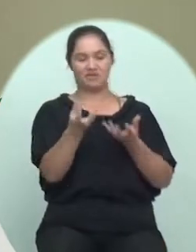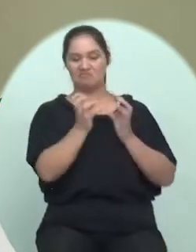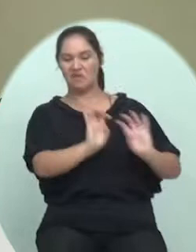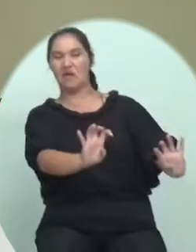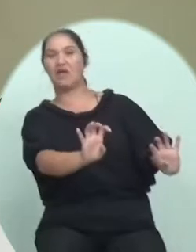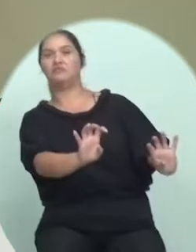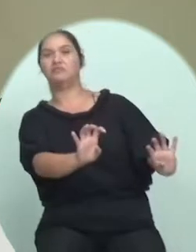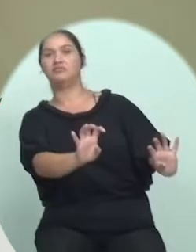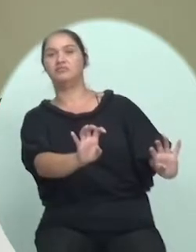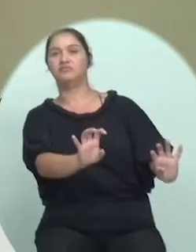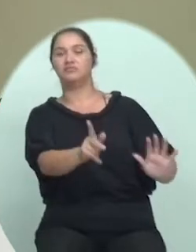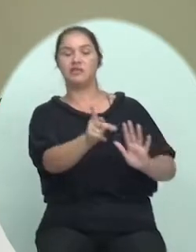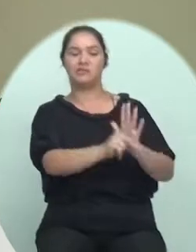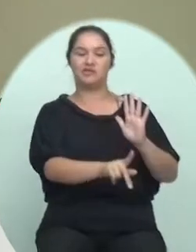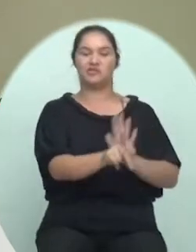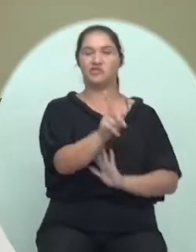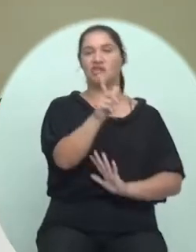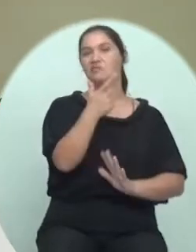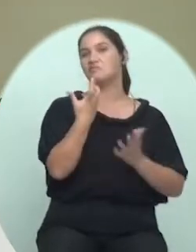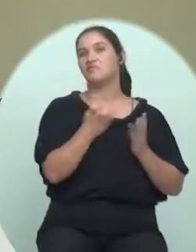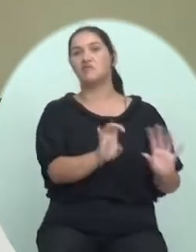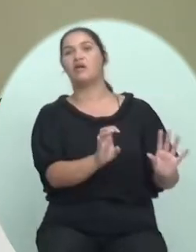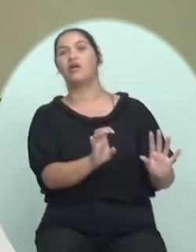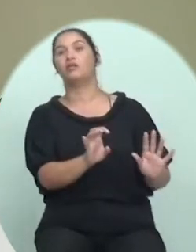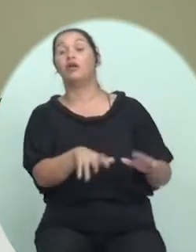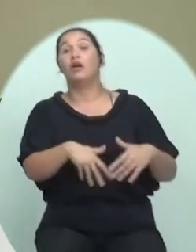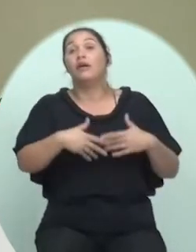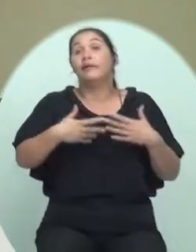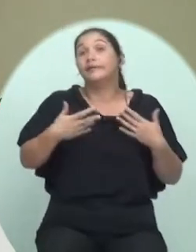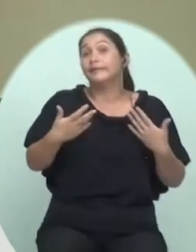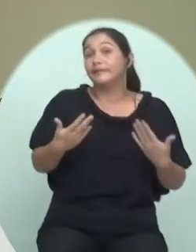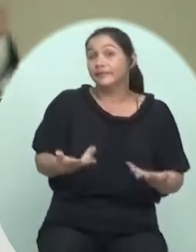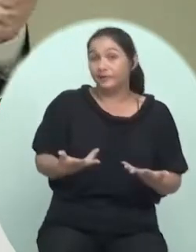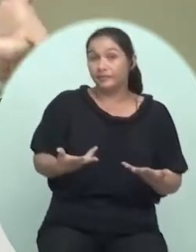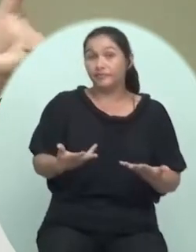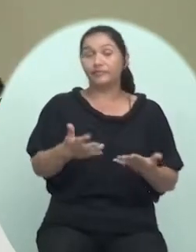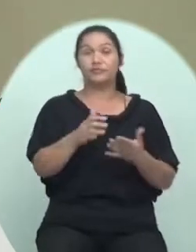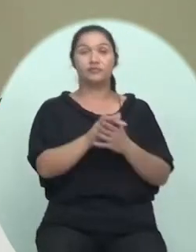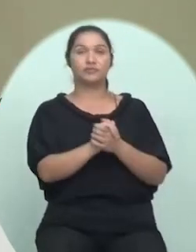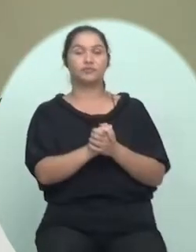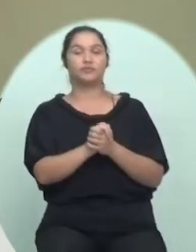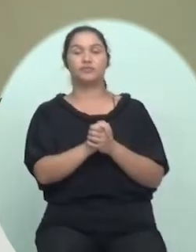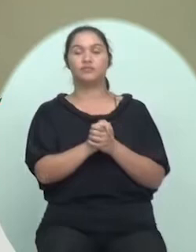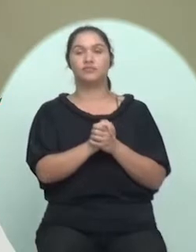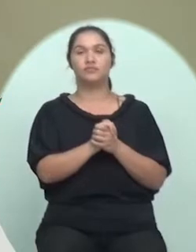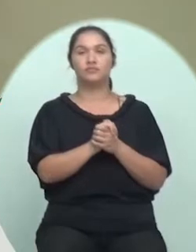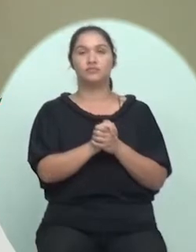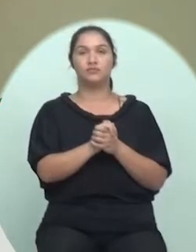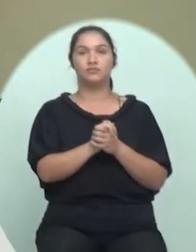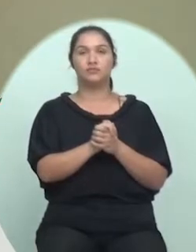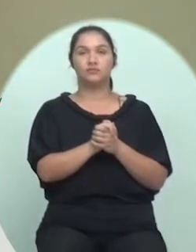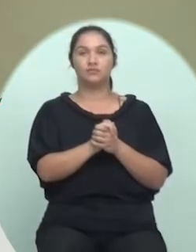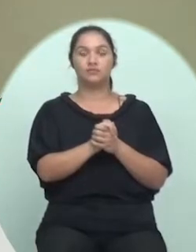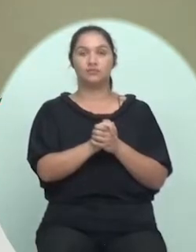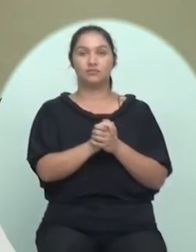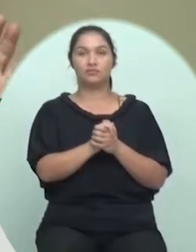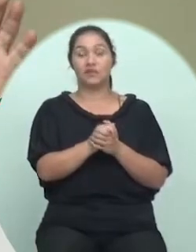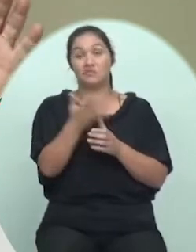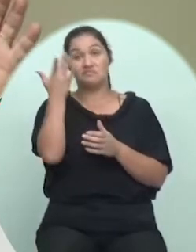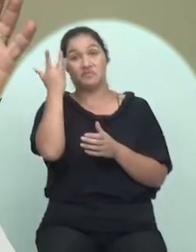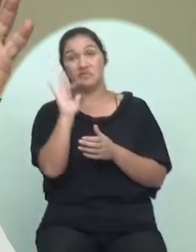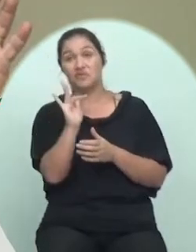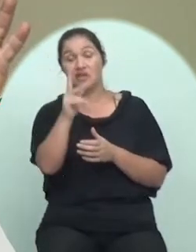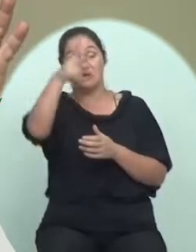não quis. Faltou pulso, eu acredito nele, de pegar e realmente reafirmar, né? Ou ele ficou com medo de